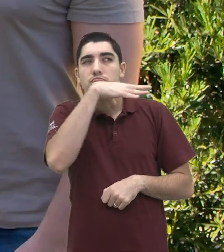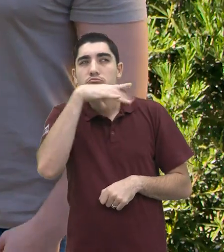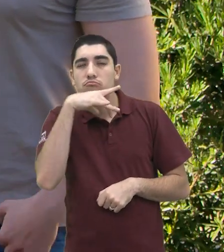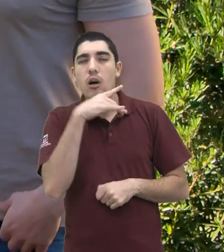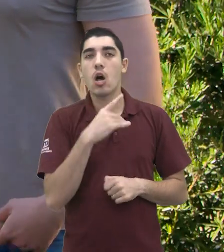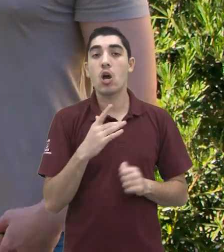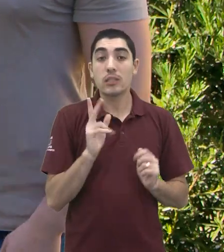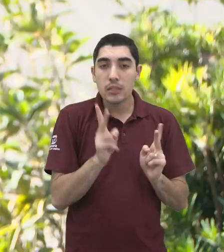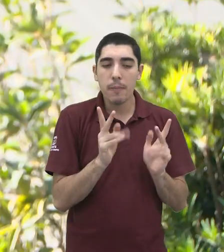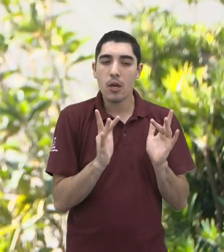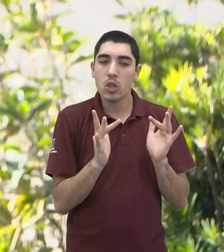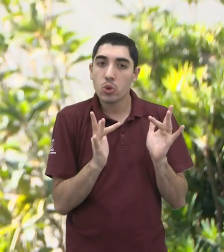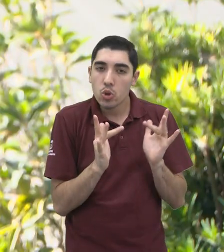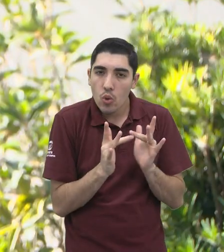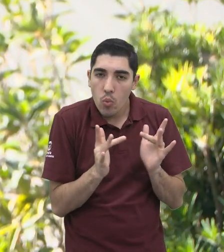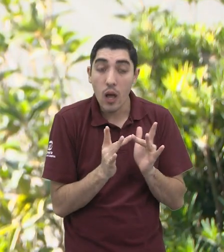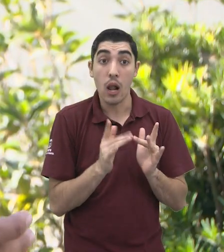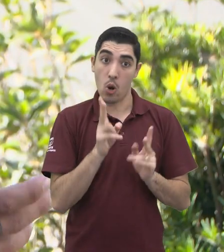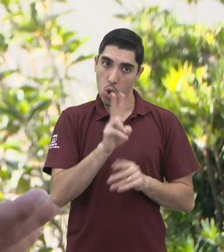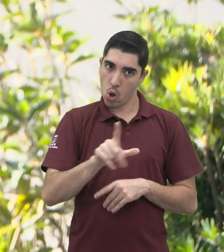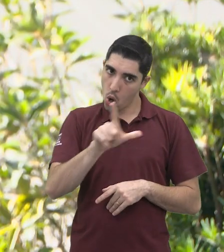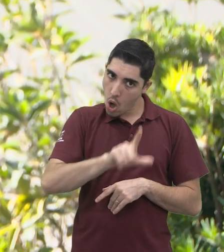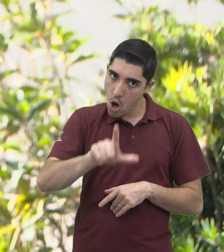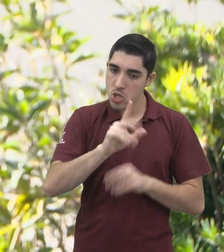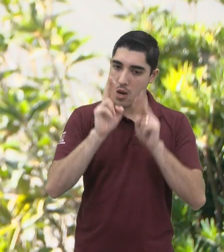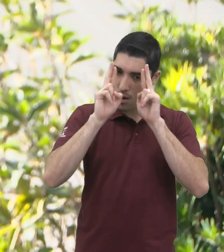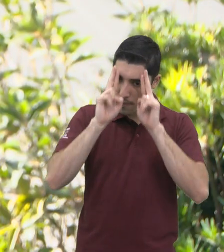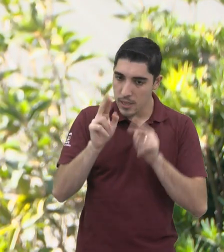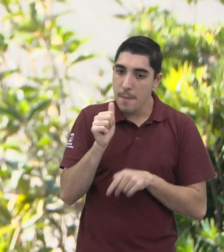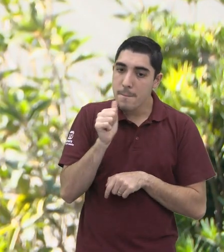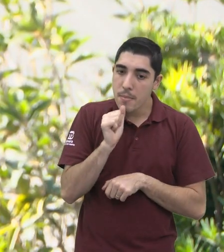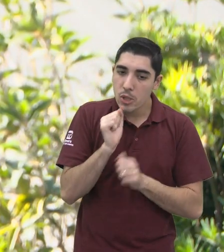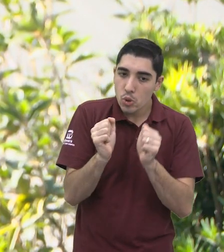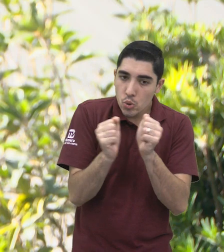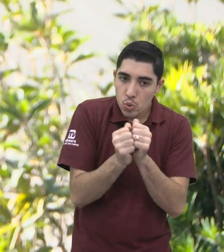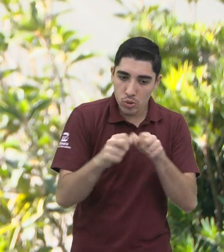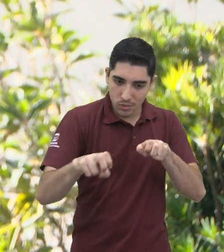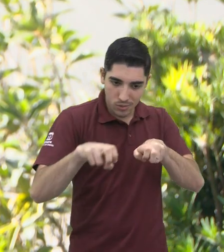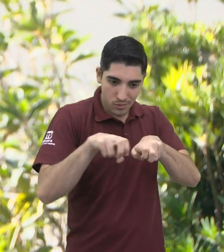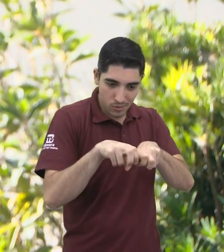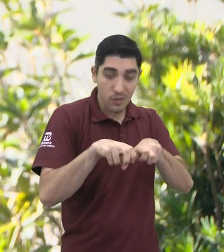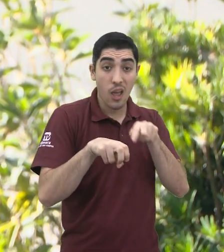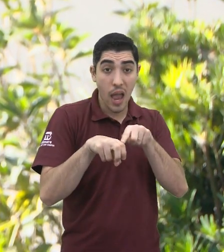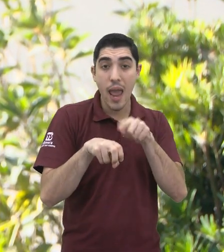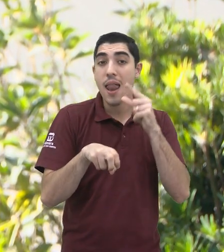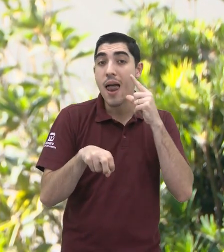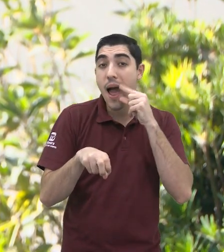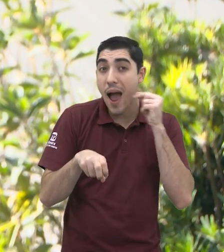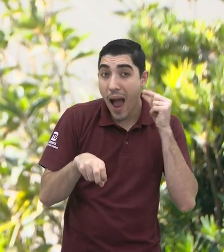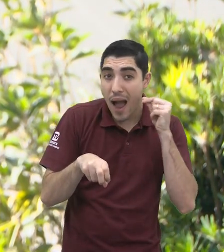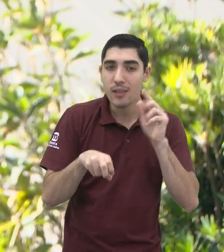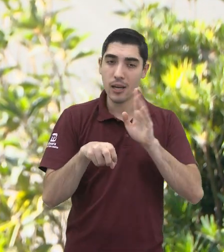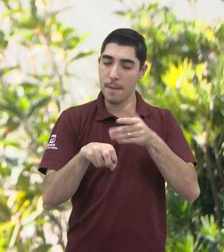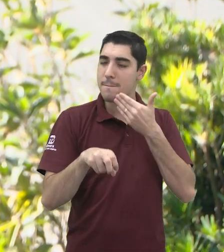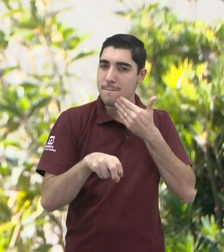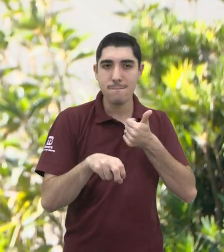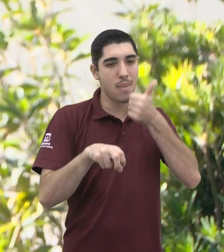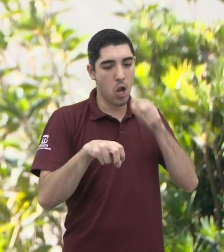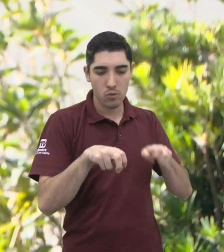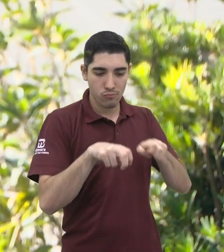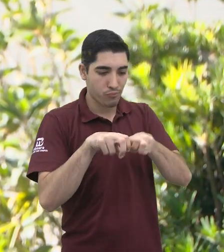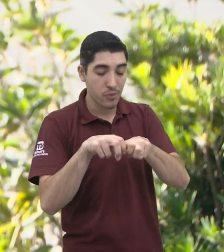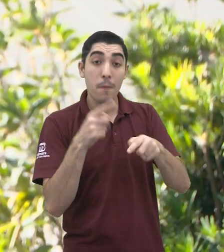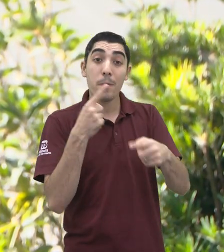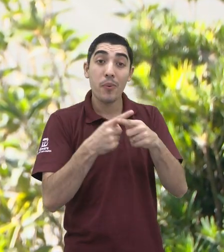ele sentir o seu toque, lógico, respeitando os limites da mãe. Se for uma mãe, uma rata que já é acostumada, muito melhor, porque você